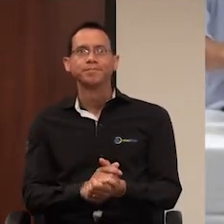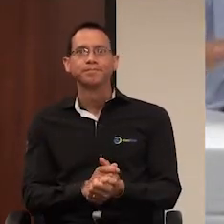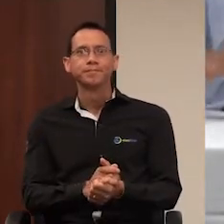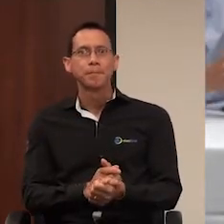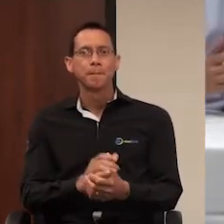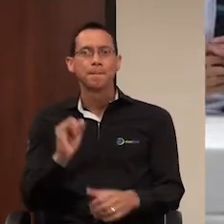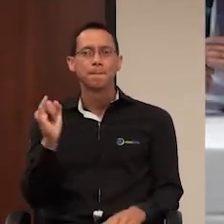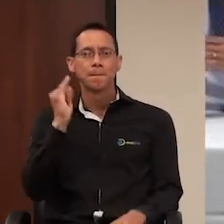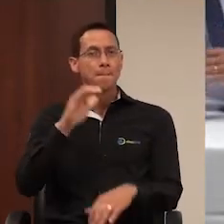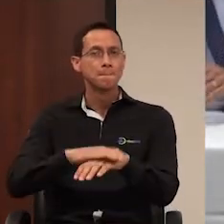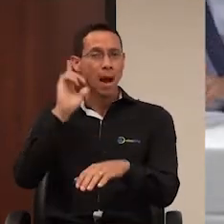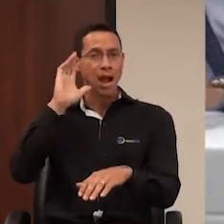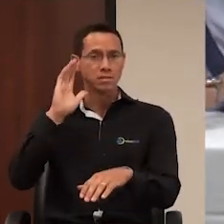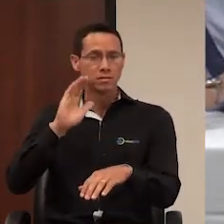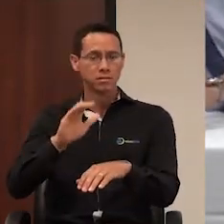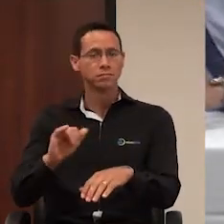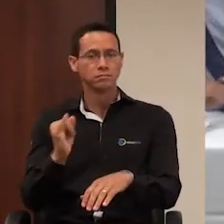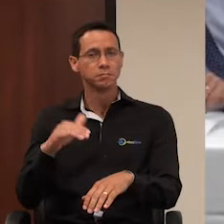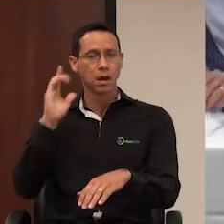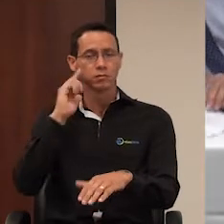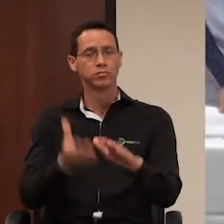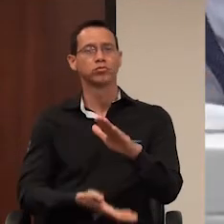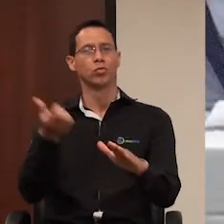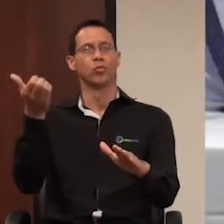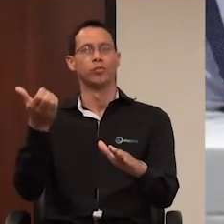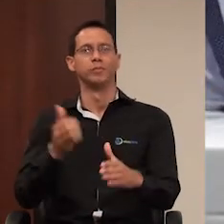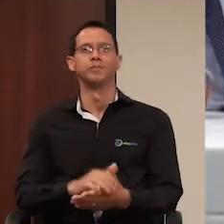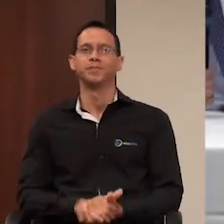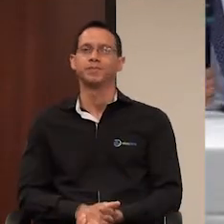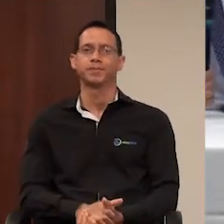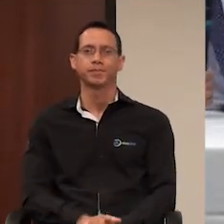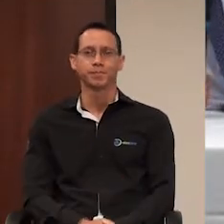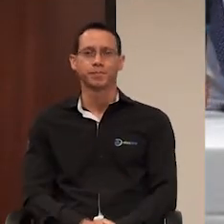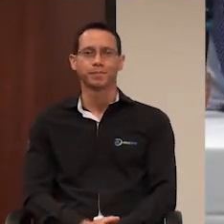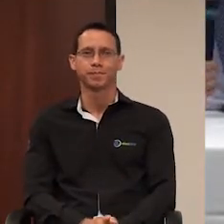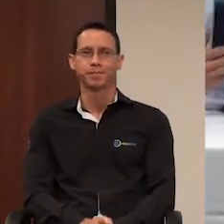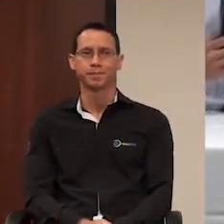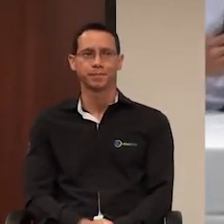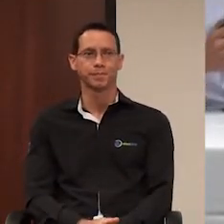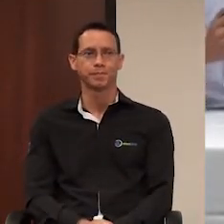importante. Né?